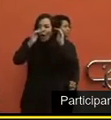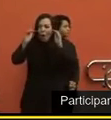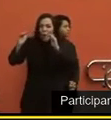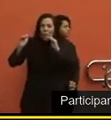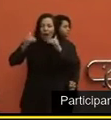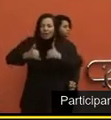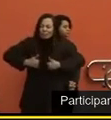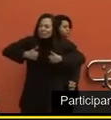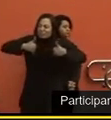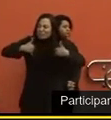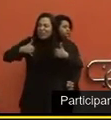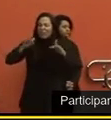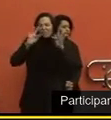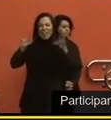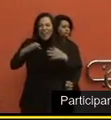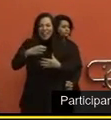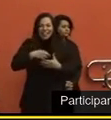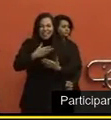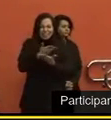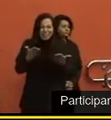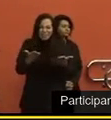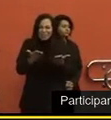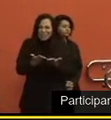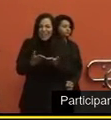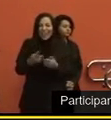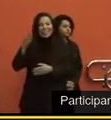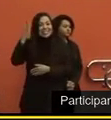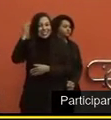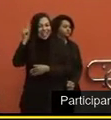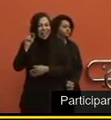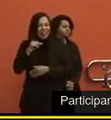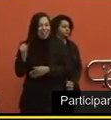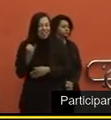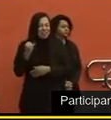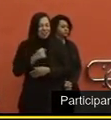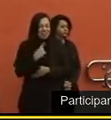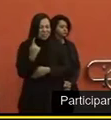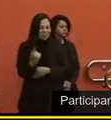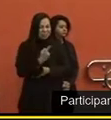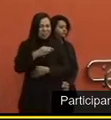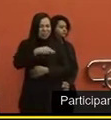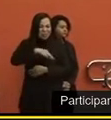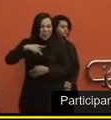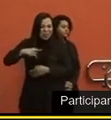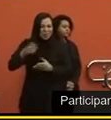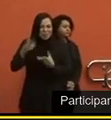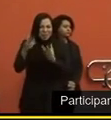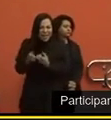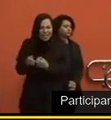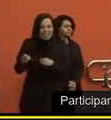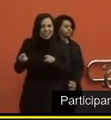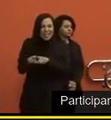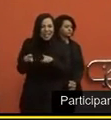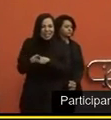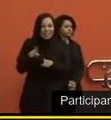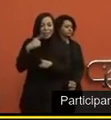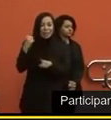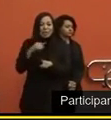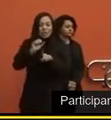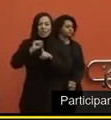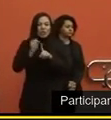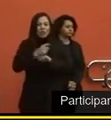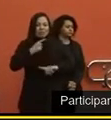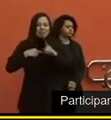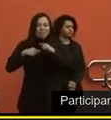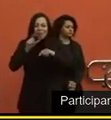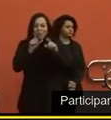em recebê-los. Bem sei o quanto são importantes para a nossa instituição e quanto a nossa sociedade espera